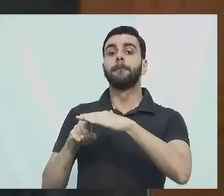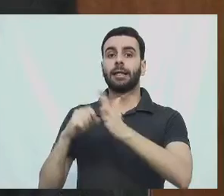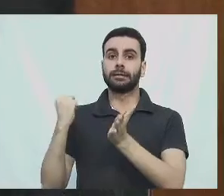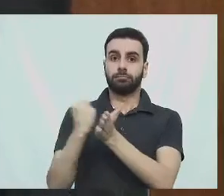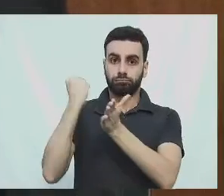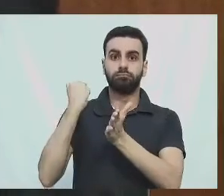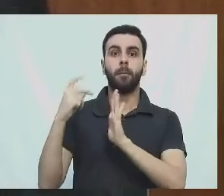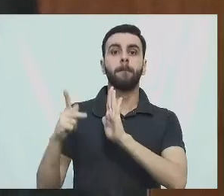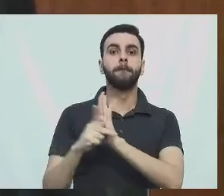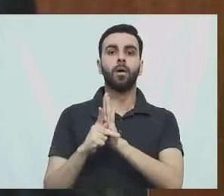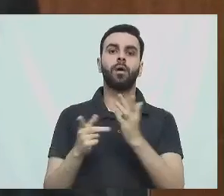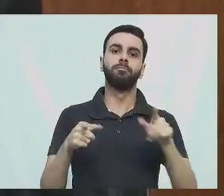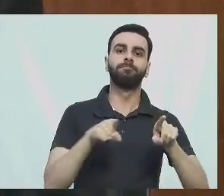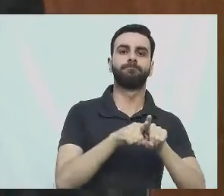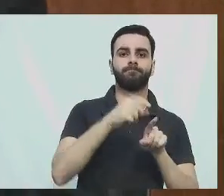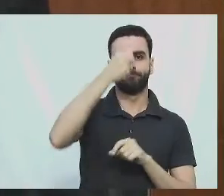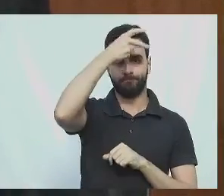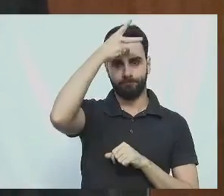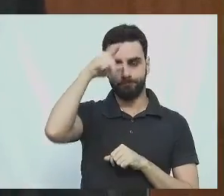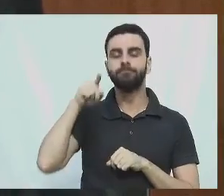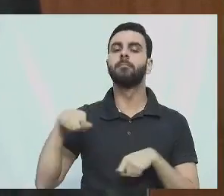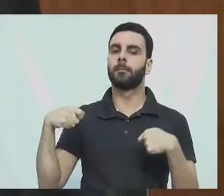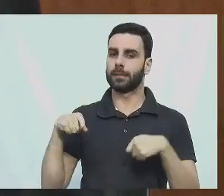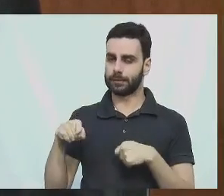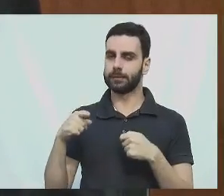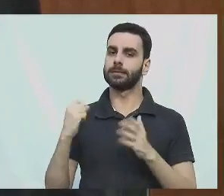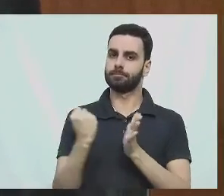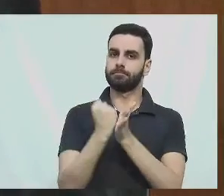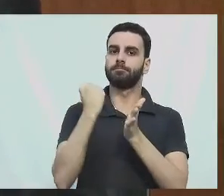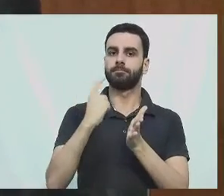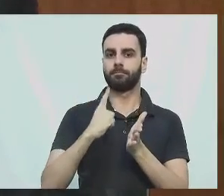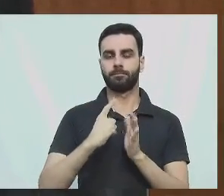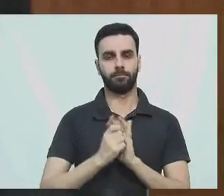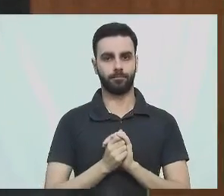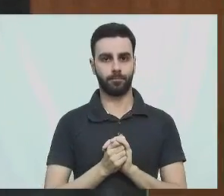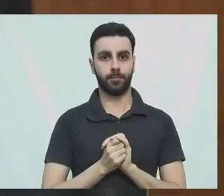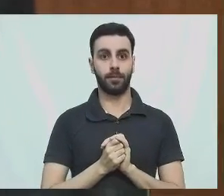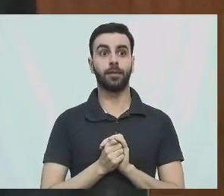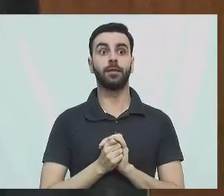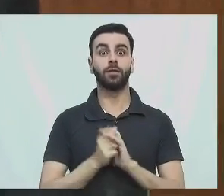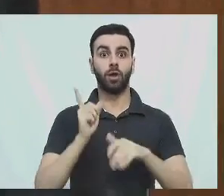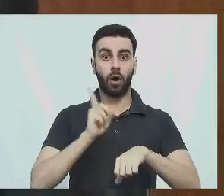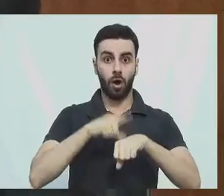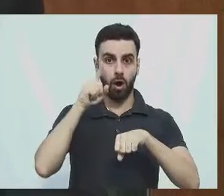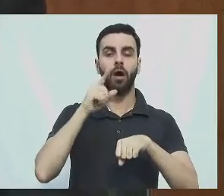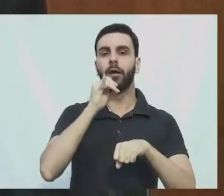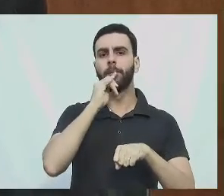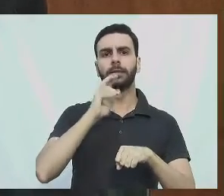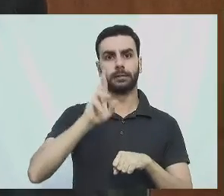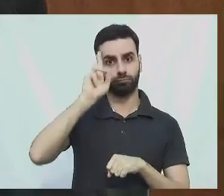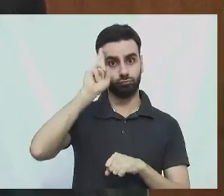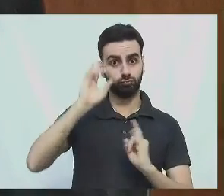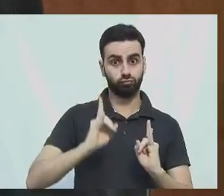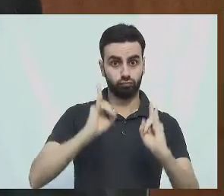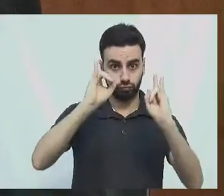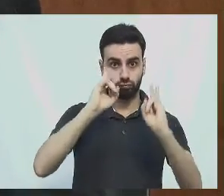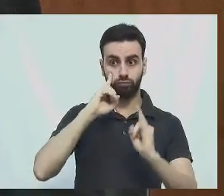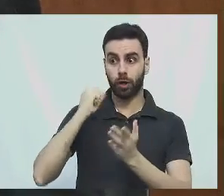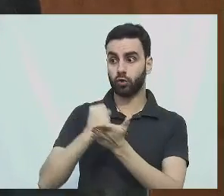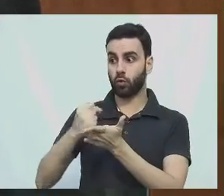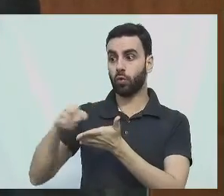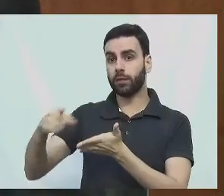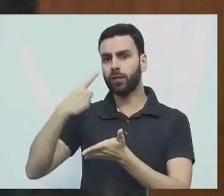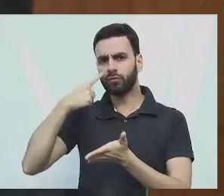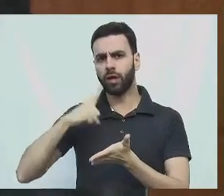registrada junto à prefeitura, a empresa prestadora de serviço. E na hora que o contratante vai contratar a empresa, ele tem que verificar